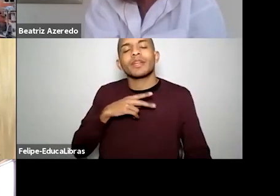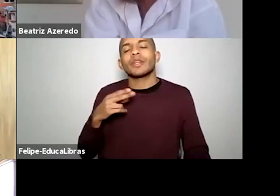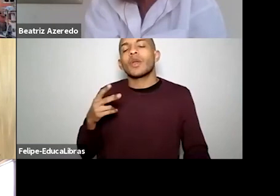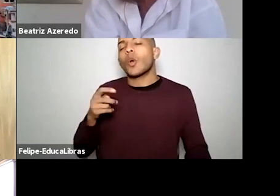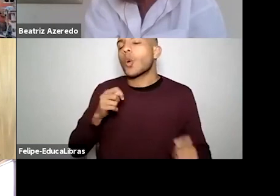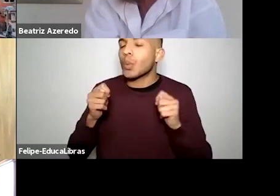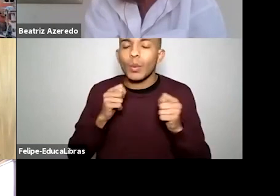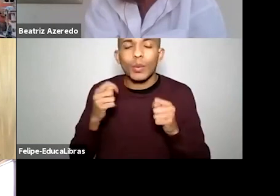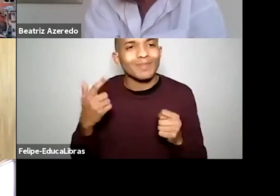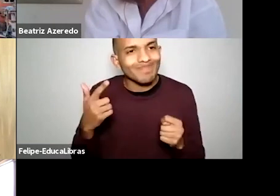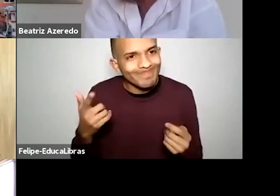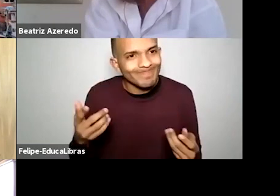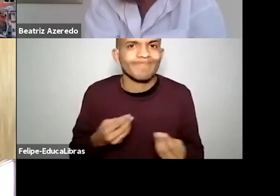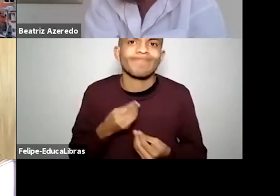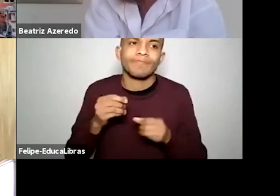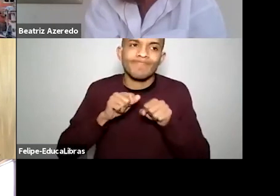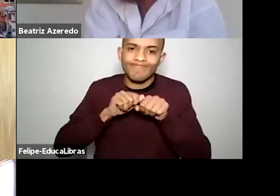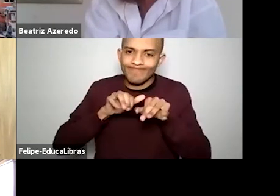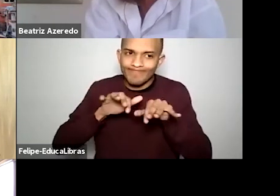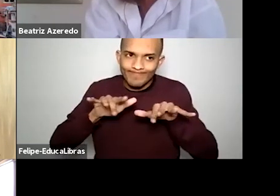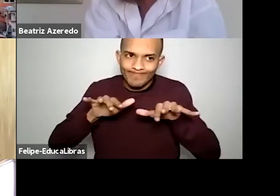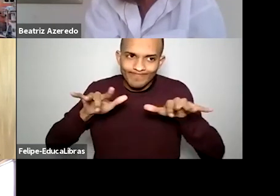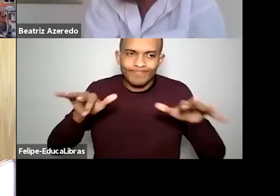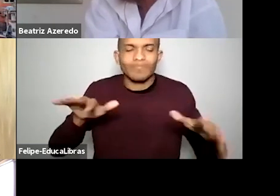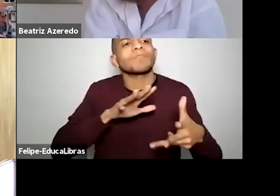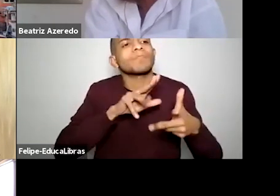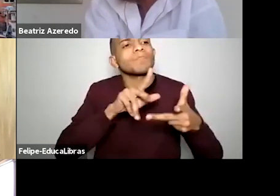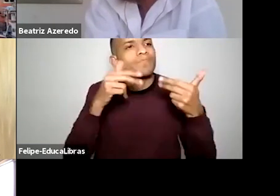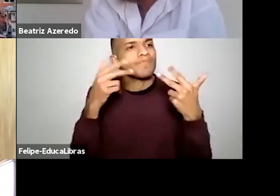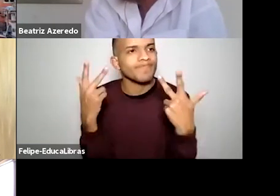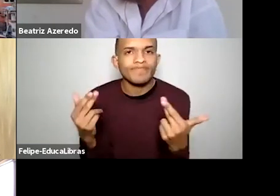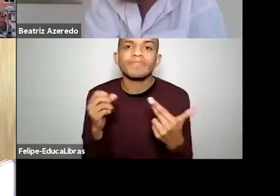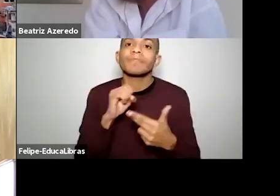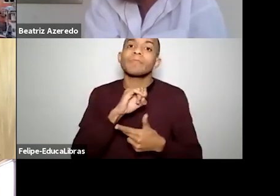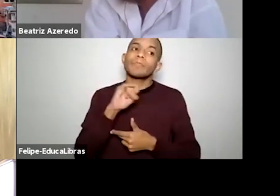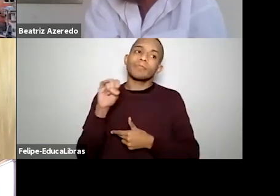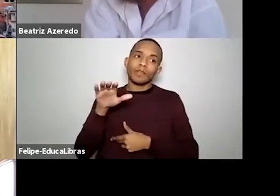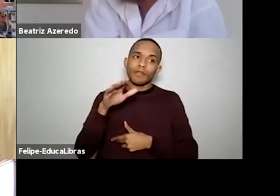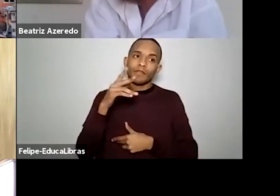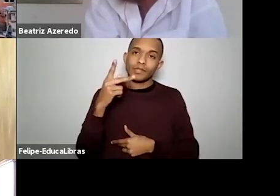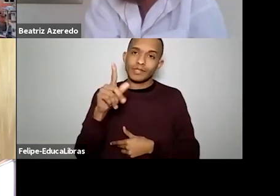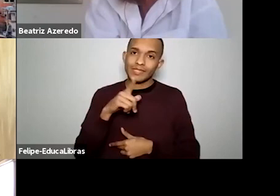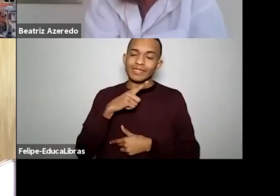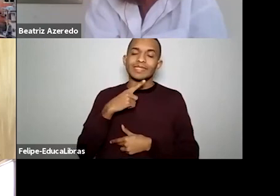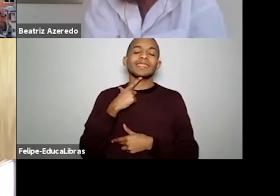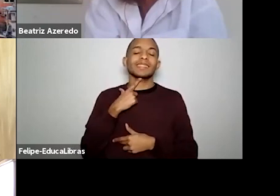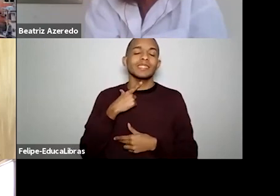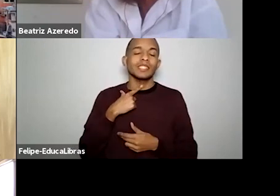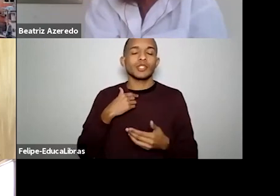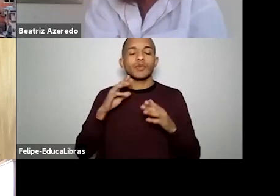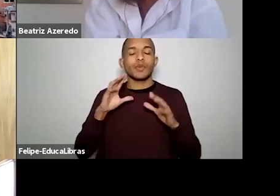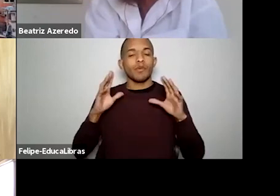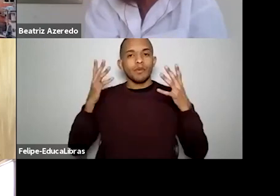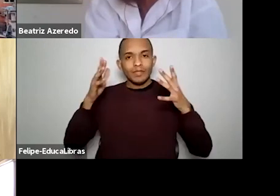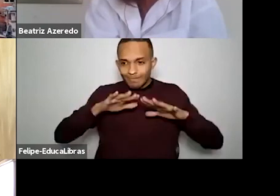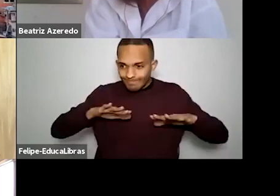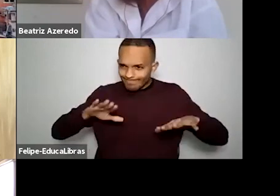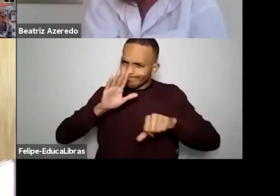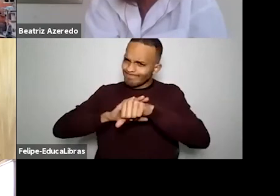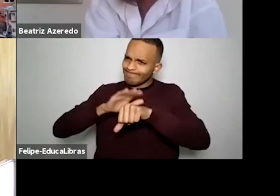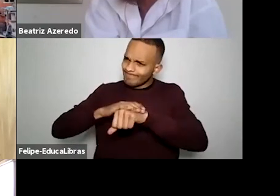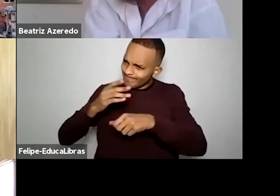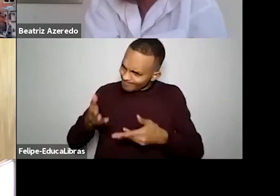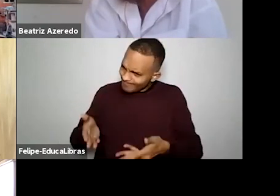quando ele se difunde, que ele está no mundo. Então, caso você tenha vontade de fazer alguma coisa acontecer, vai e faz. Eu acho que não